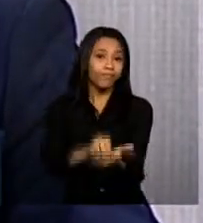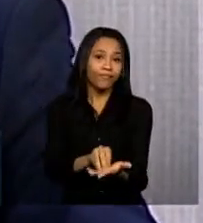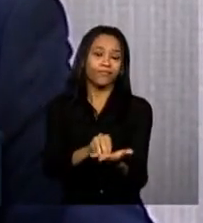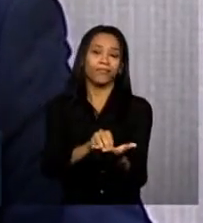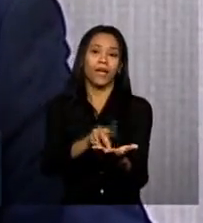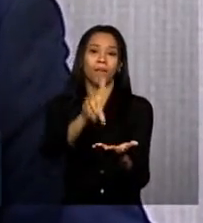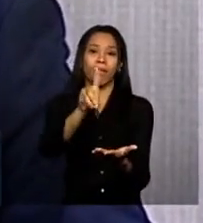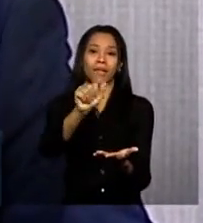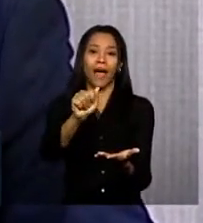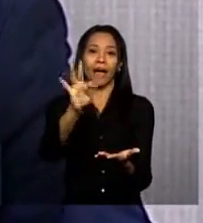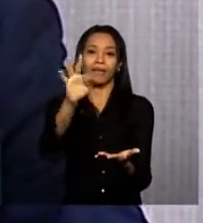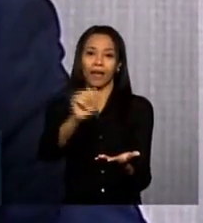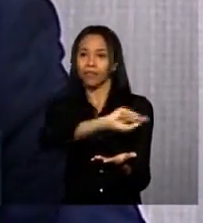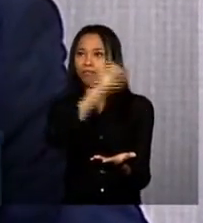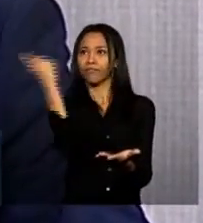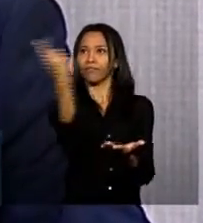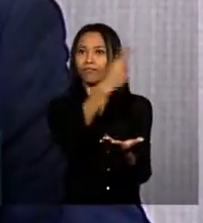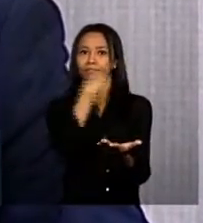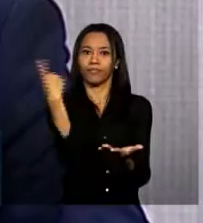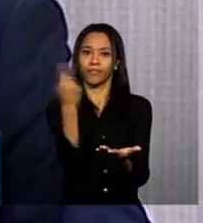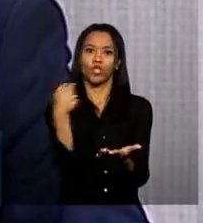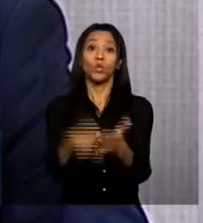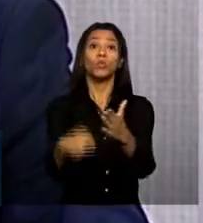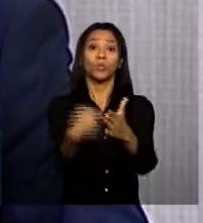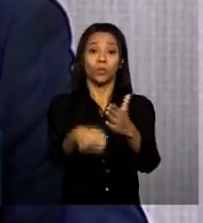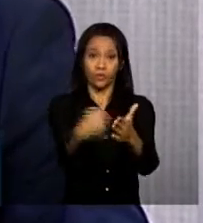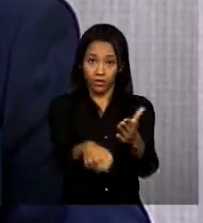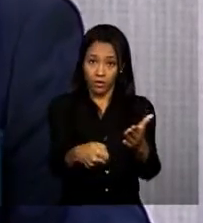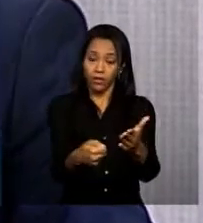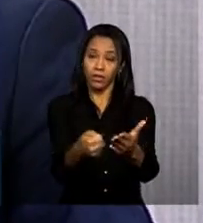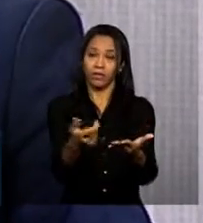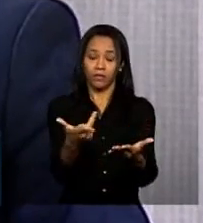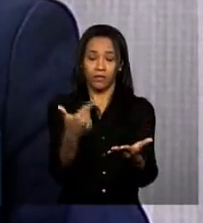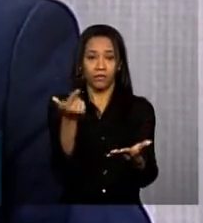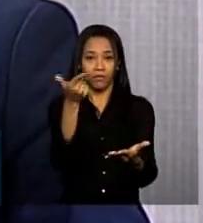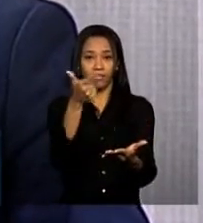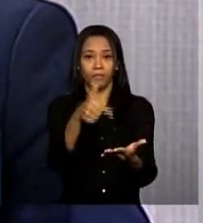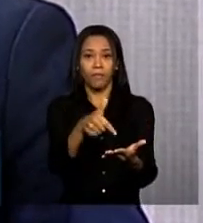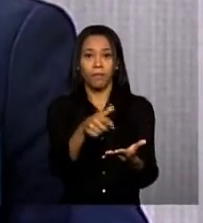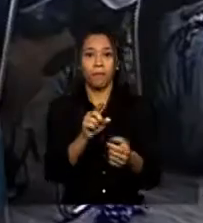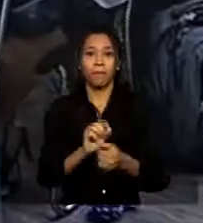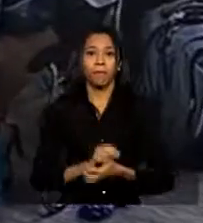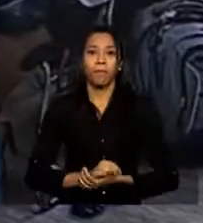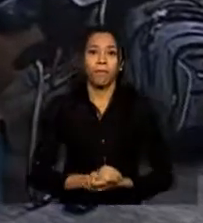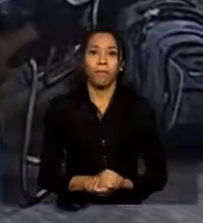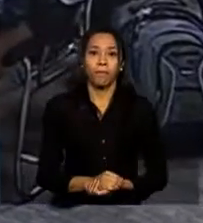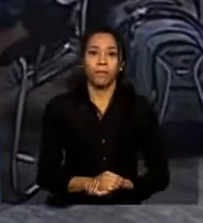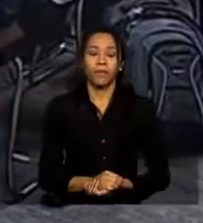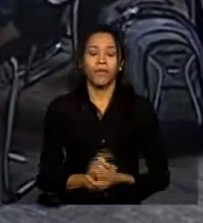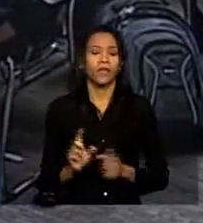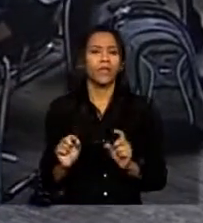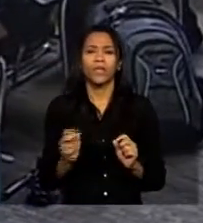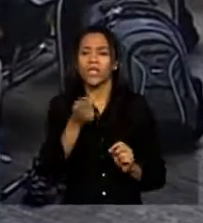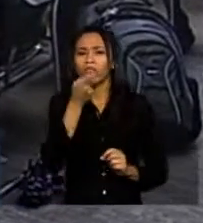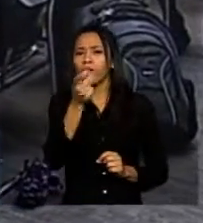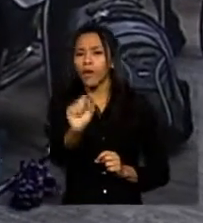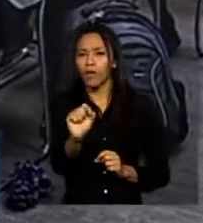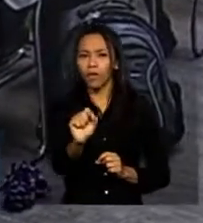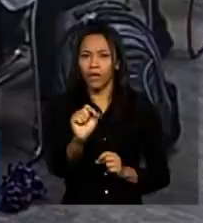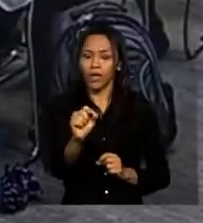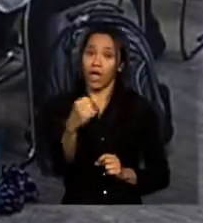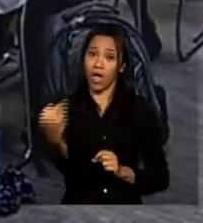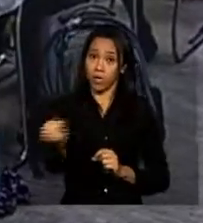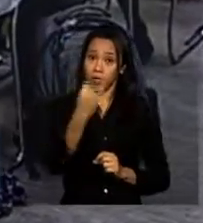data comemorativa, mas, acima de tudo, uma data de luta, uma data de mobilização, que ressalta a importância